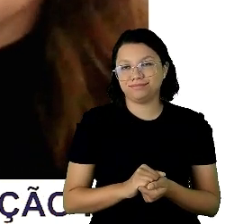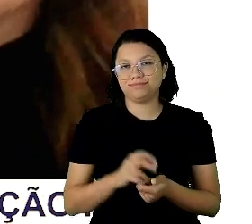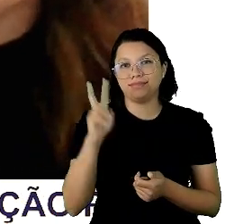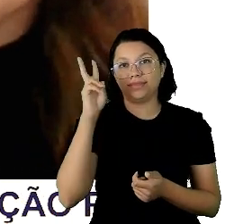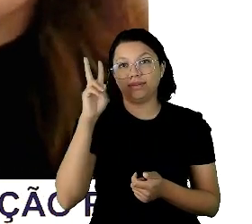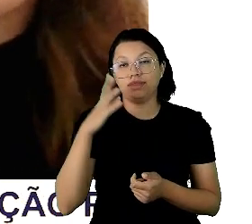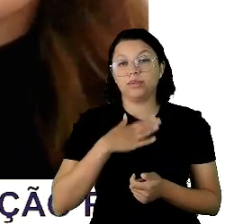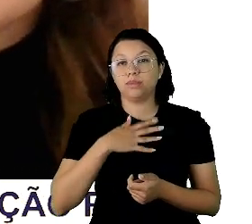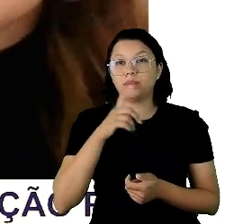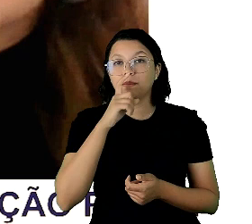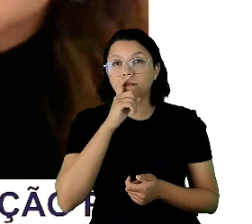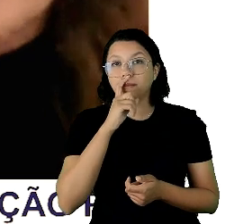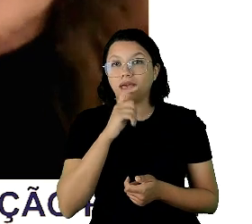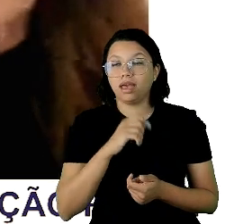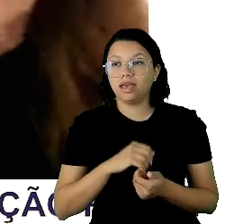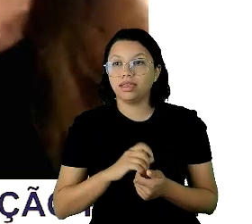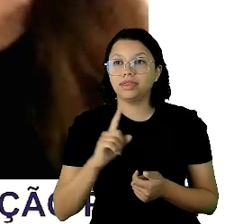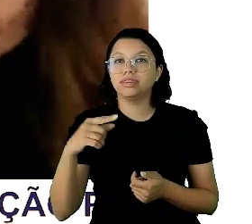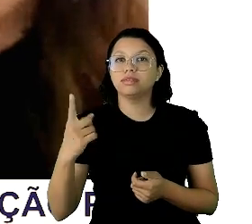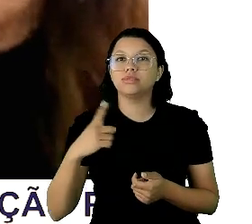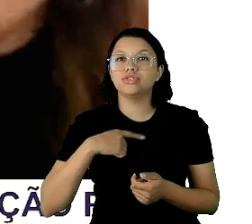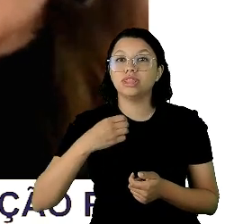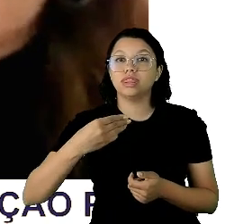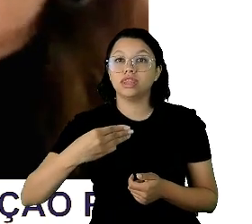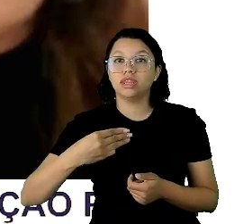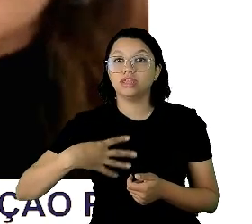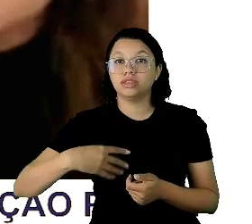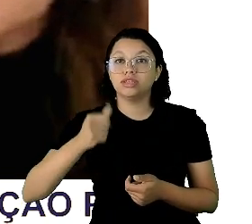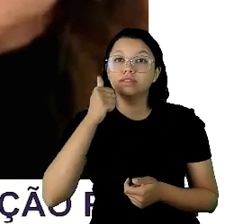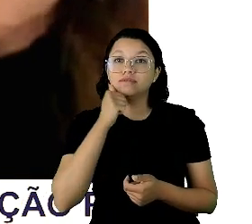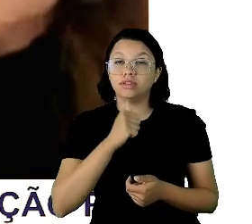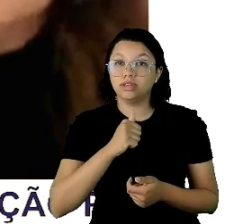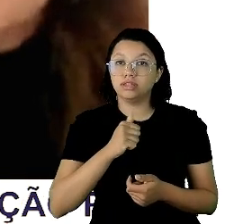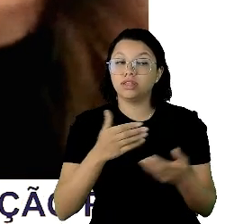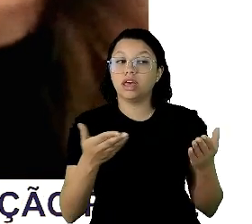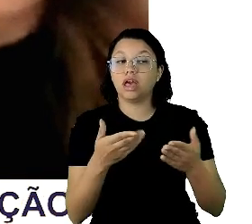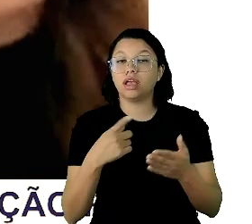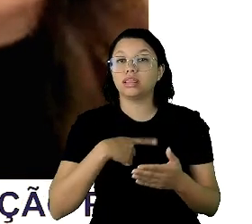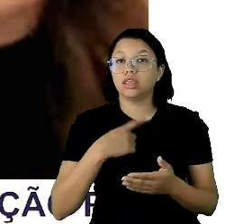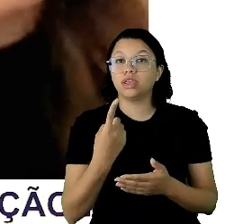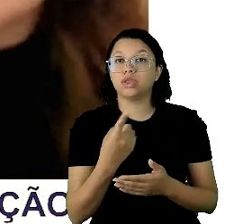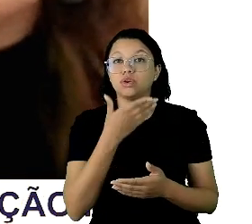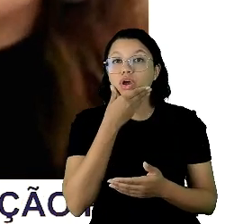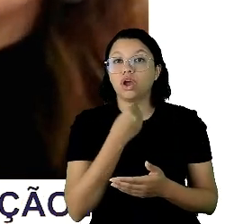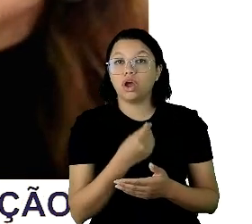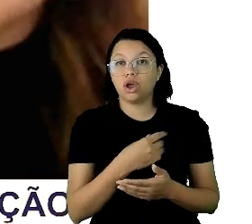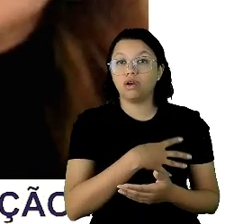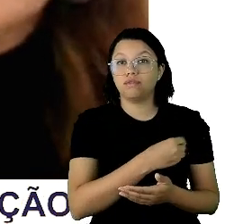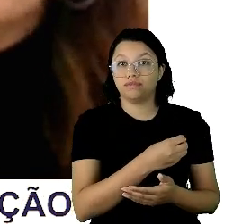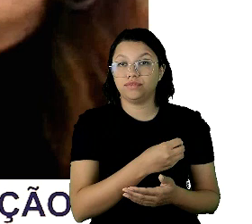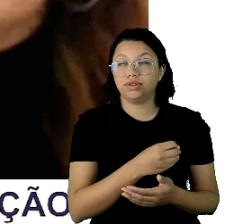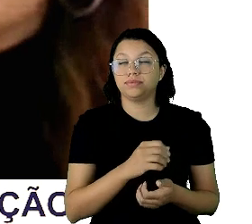depois de ter 3 filhas, ele tem um filho homem, e depois, em seguida, vieram 3 mulheres,